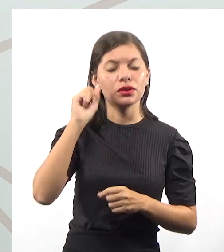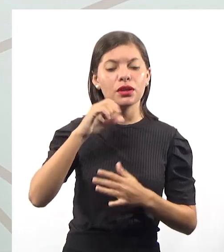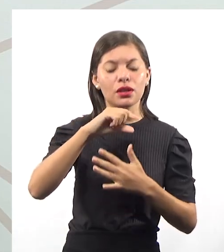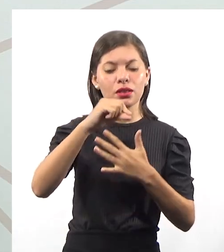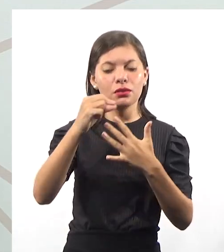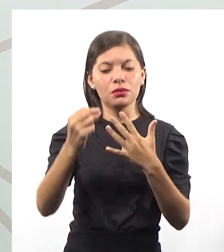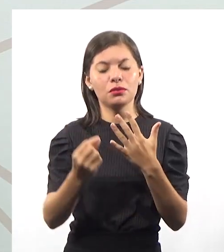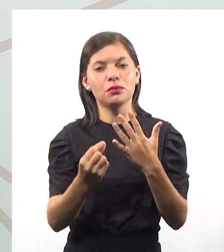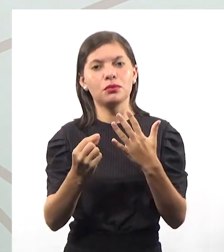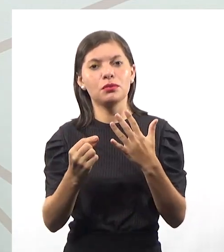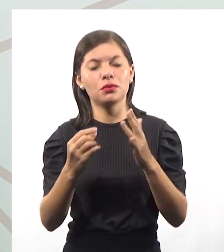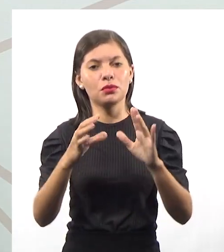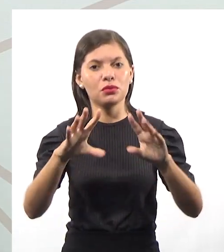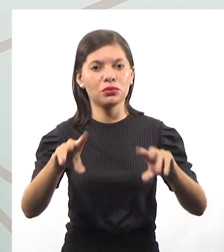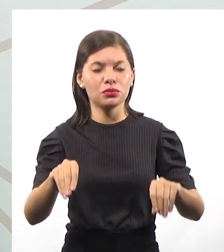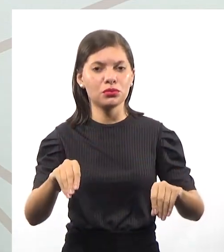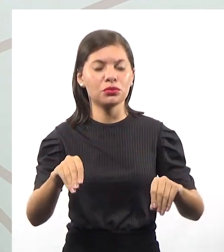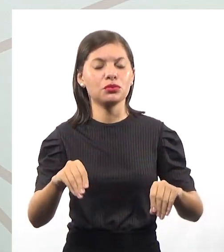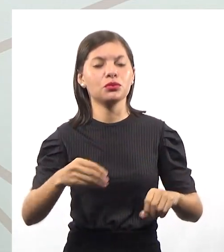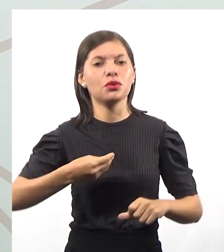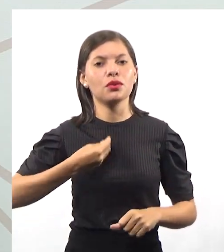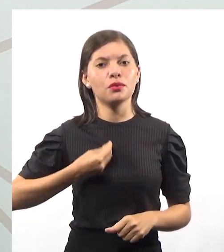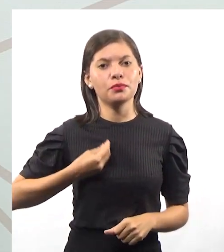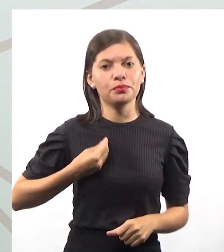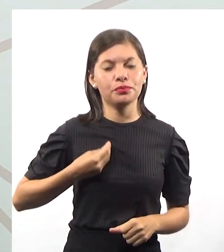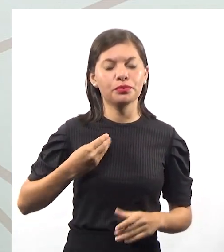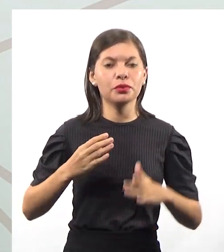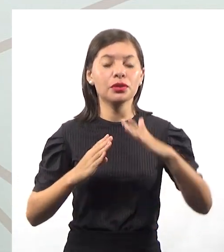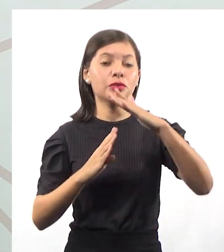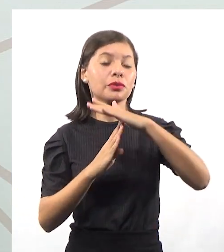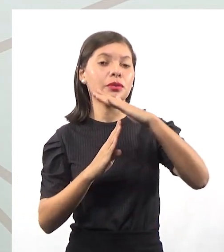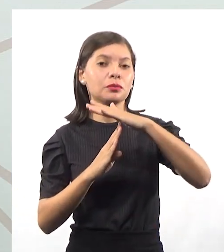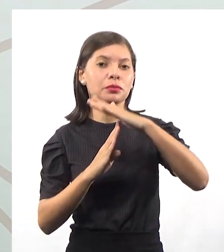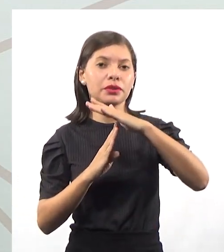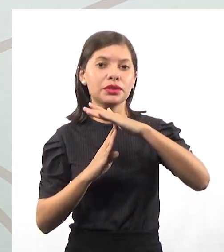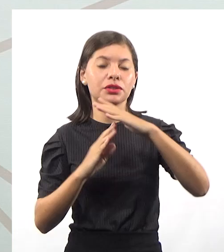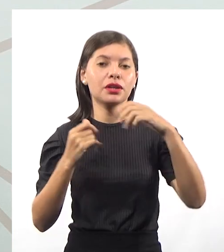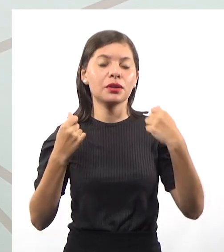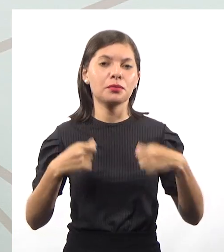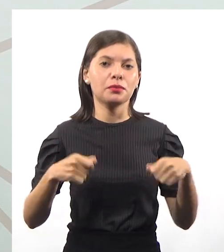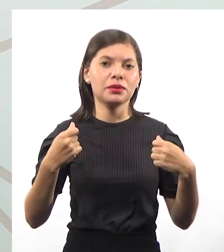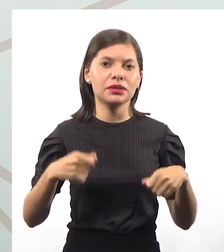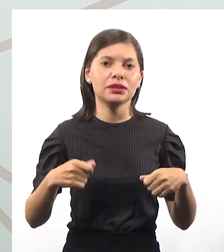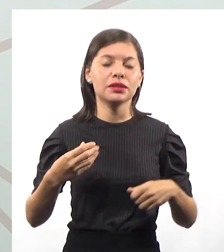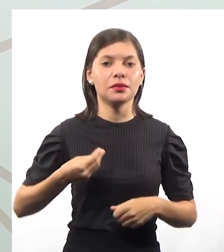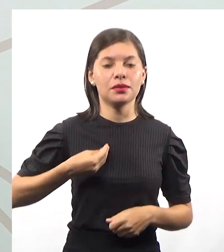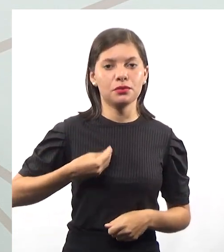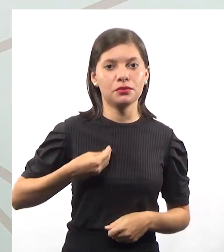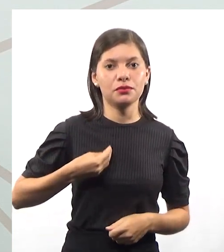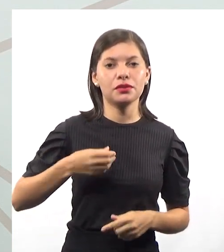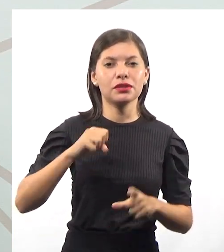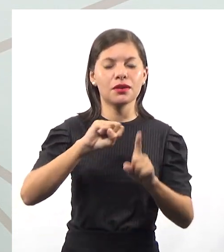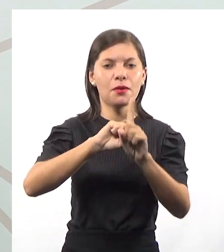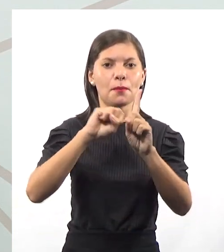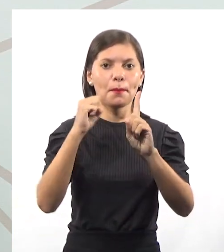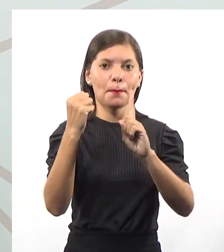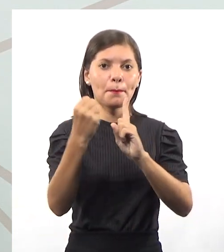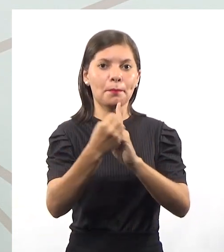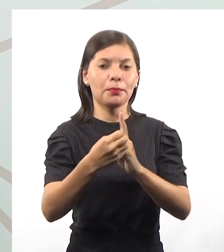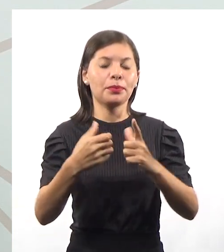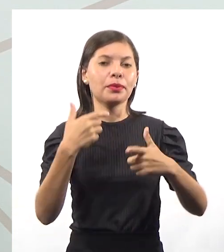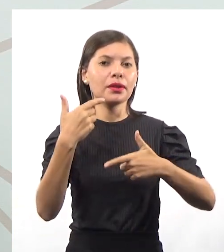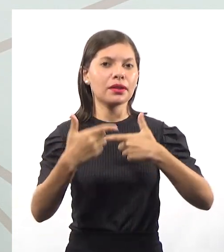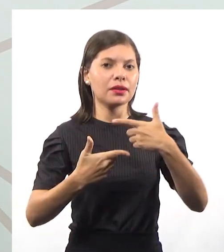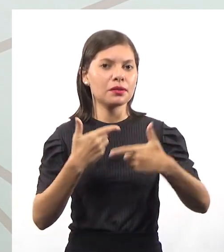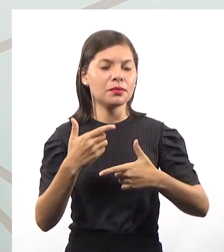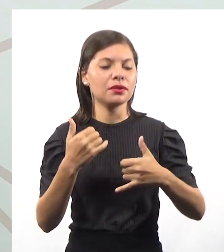ouvir? Então, todos esses elementos do convívio social e dos limites que são necessários para a convivência